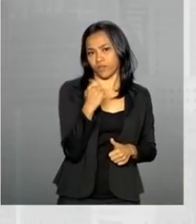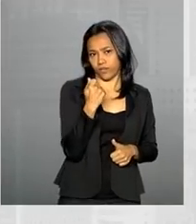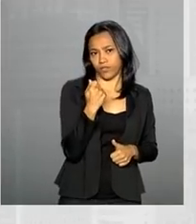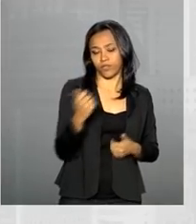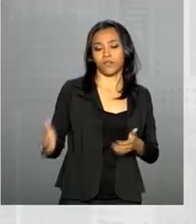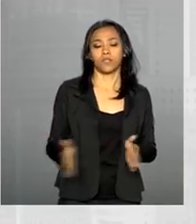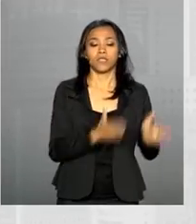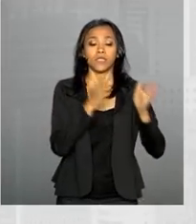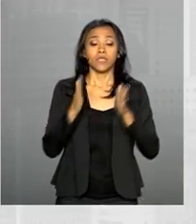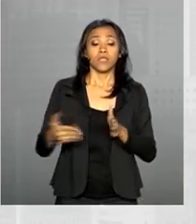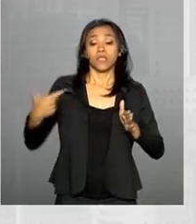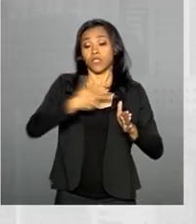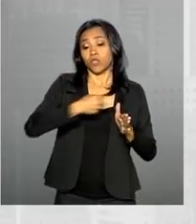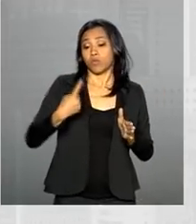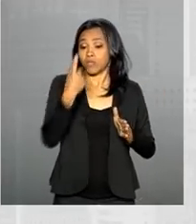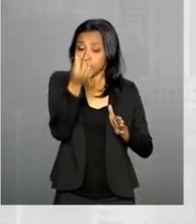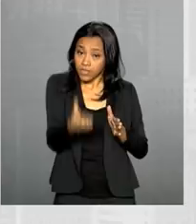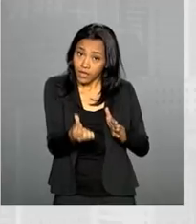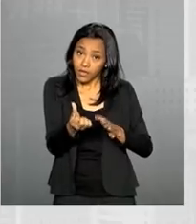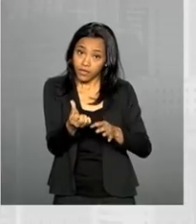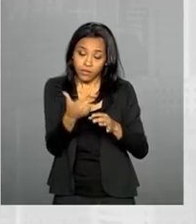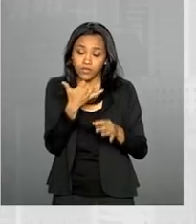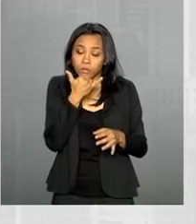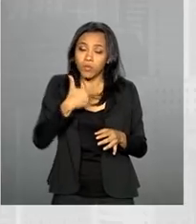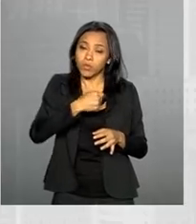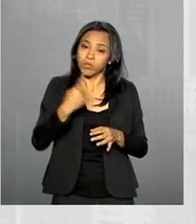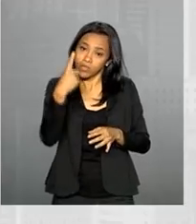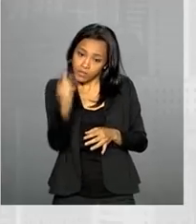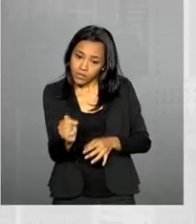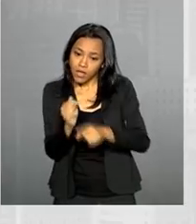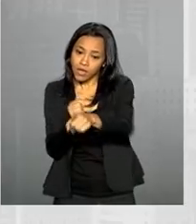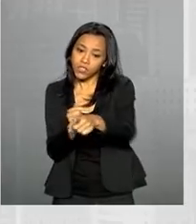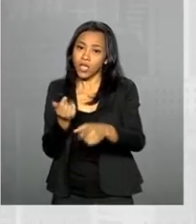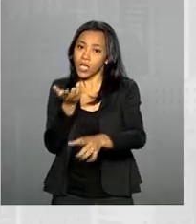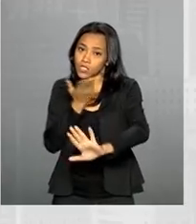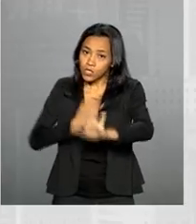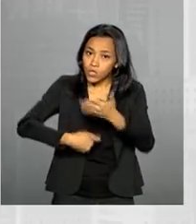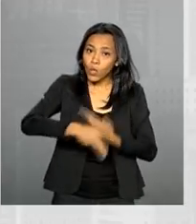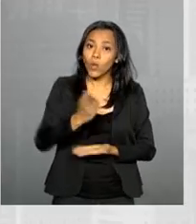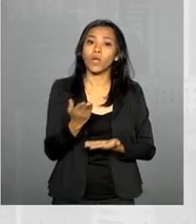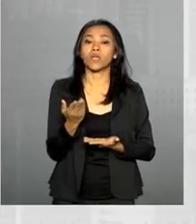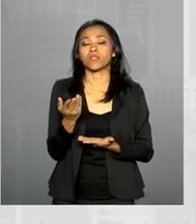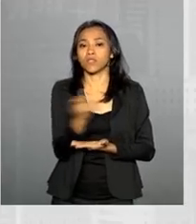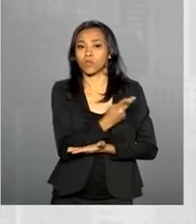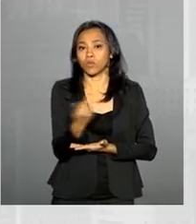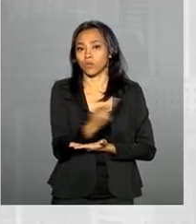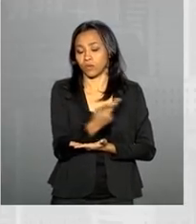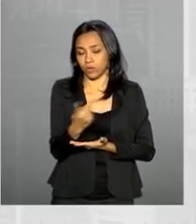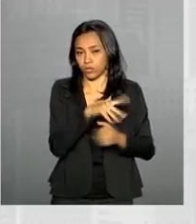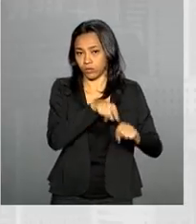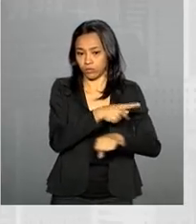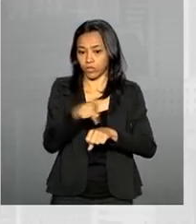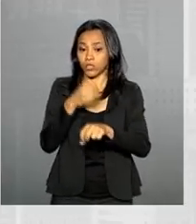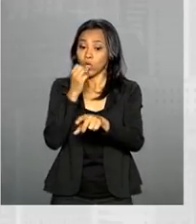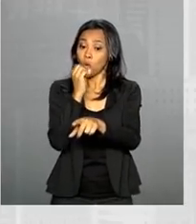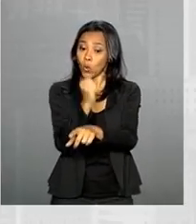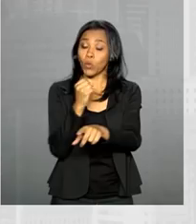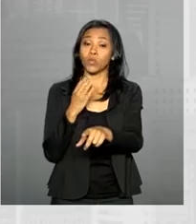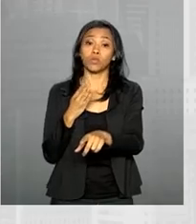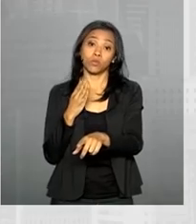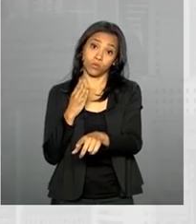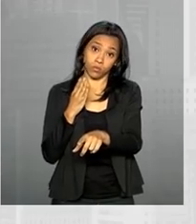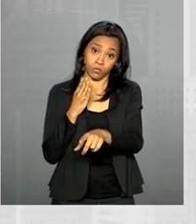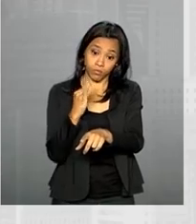em 2017 as trocas comerciais entre os dois países chegaram a 8 bilhões me de Dólares